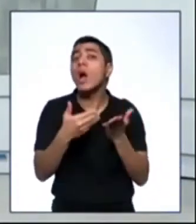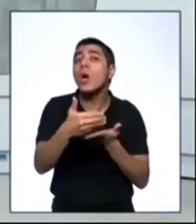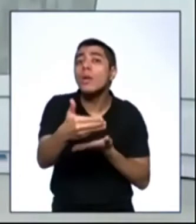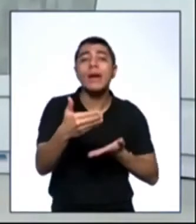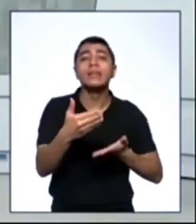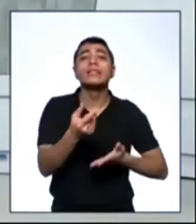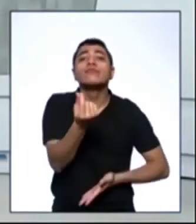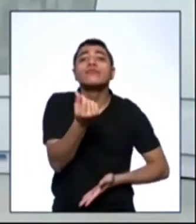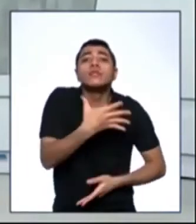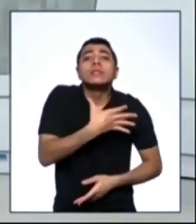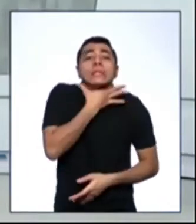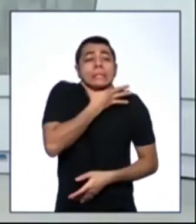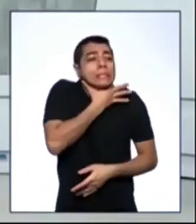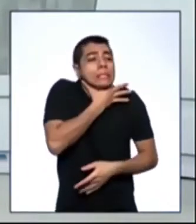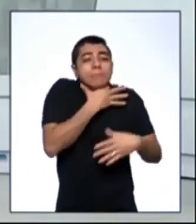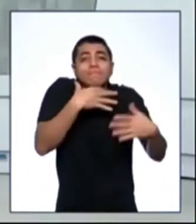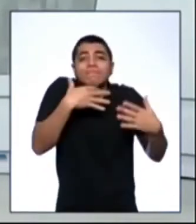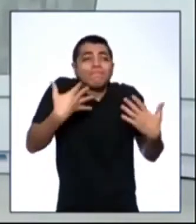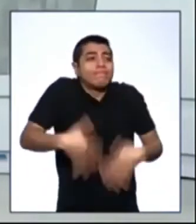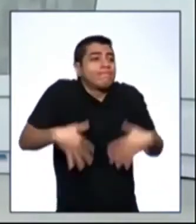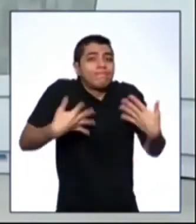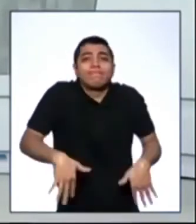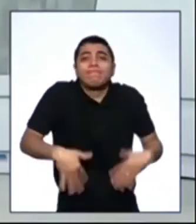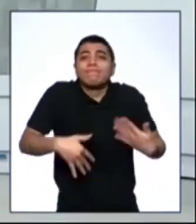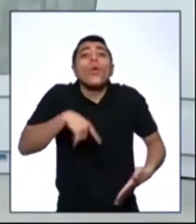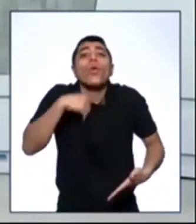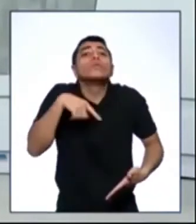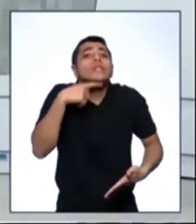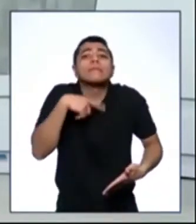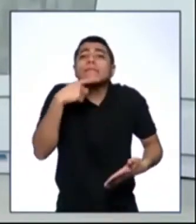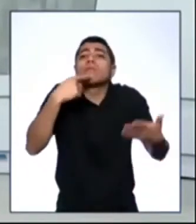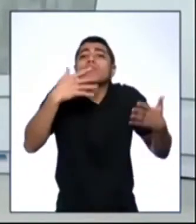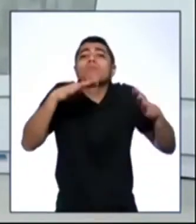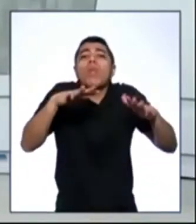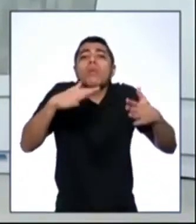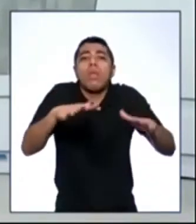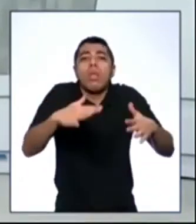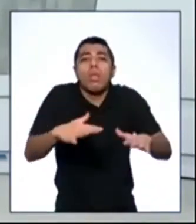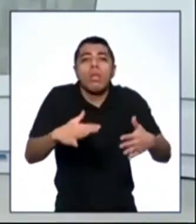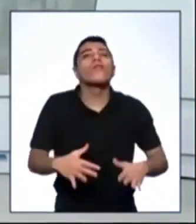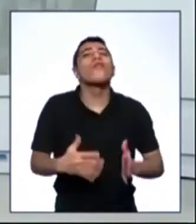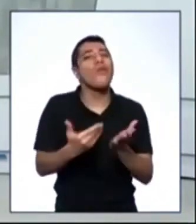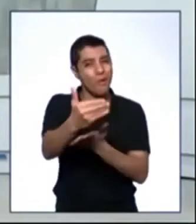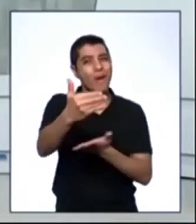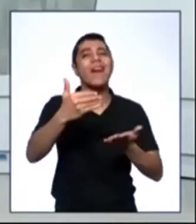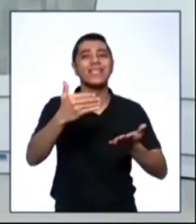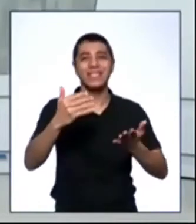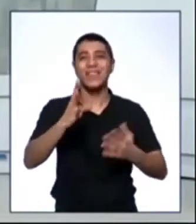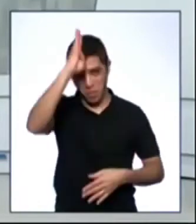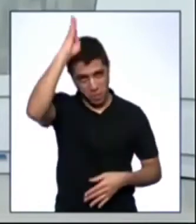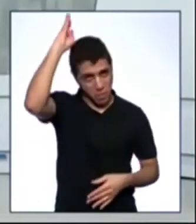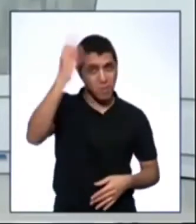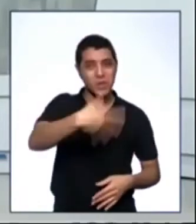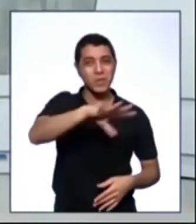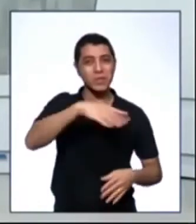sustentação. E aí Roma começa a cair. E o escravismo começa a cair. Foi nesse contexto